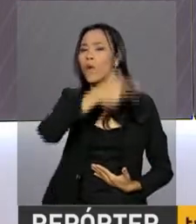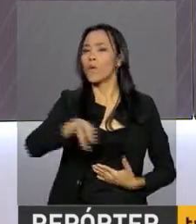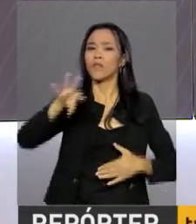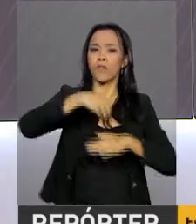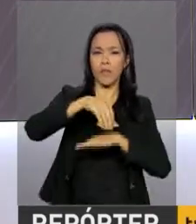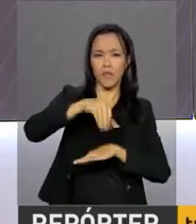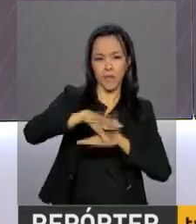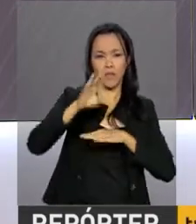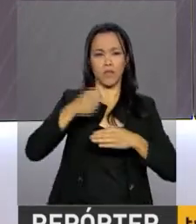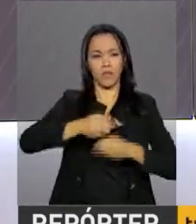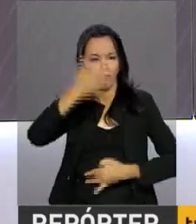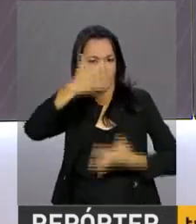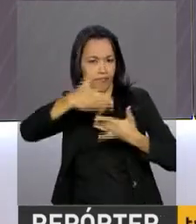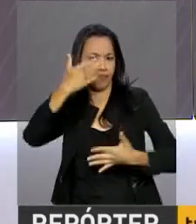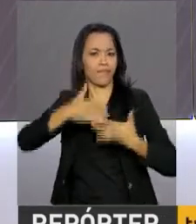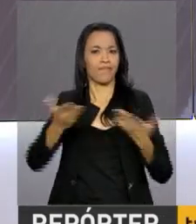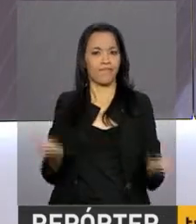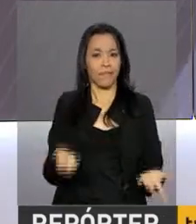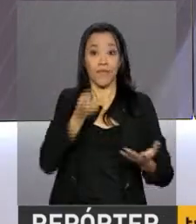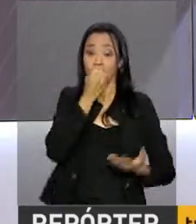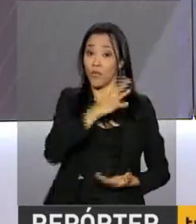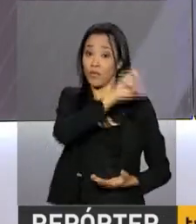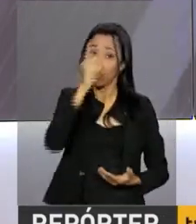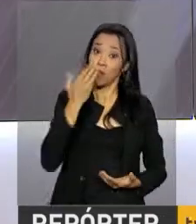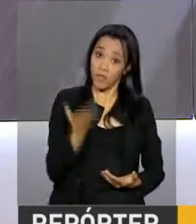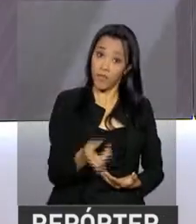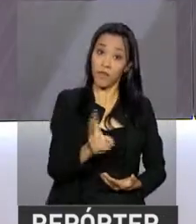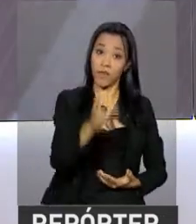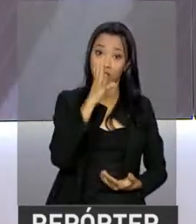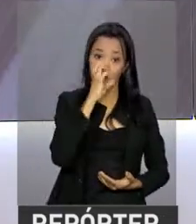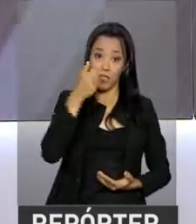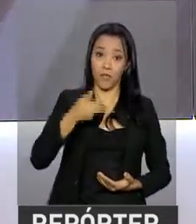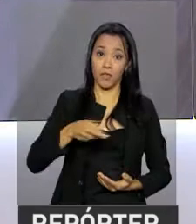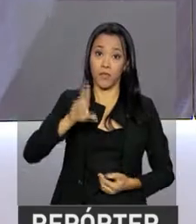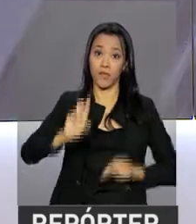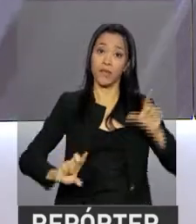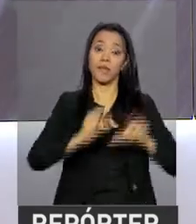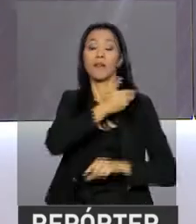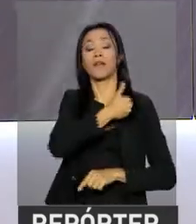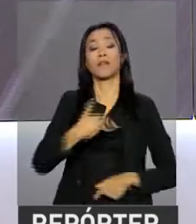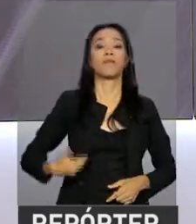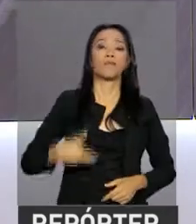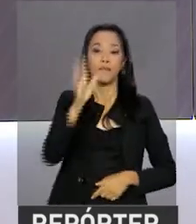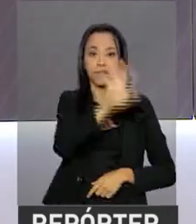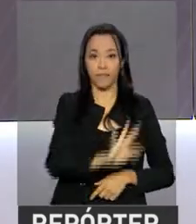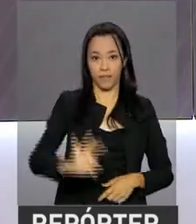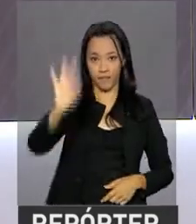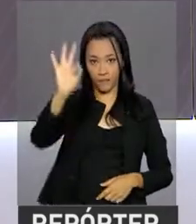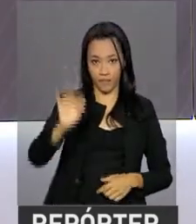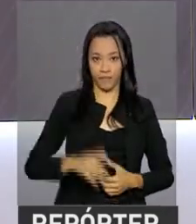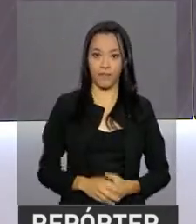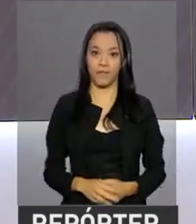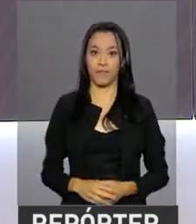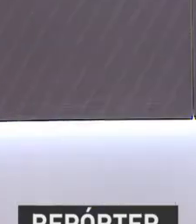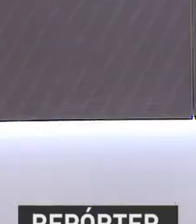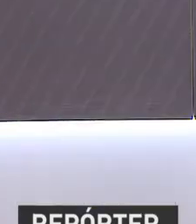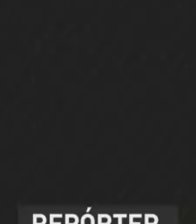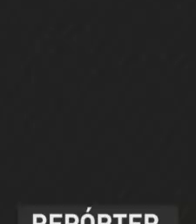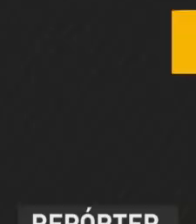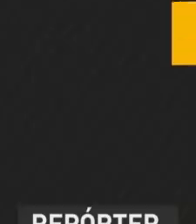notícias você acompanha em nossas redes sociais bom dia pra você continue com a gente aqui na nbr a tv do governo federal